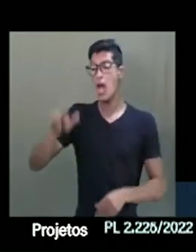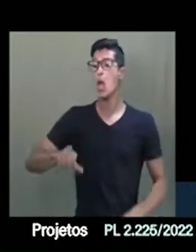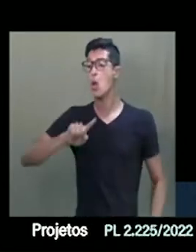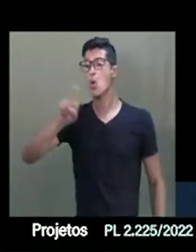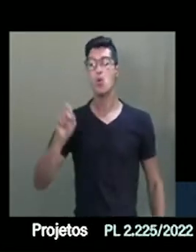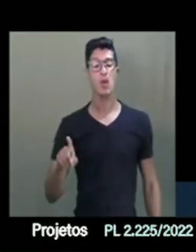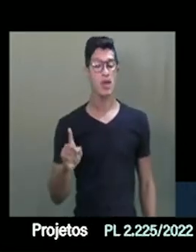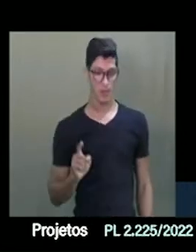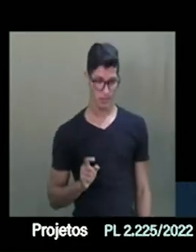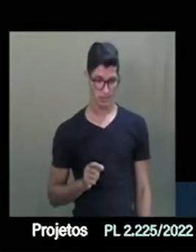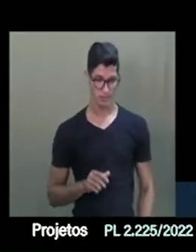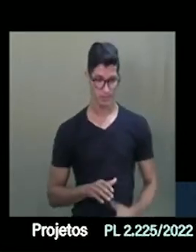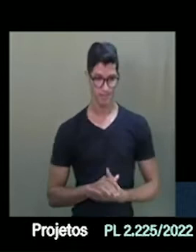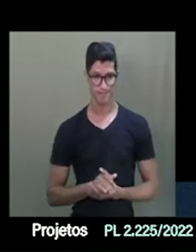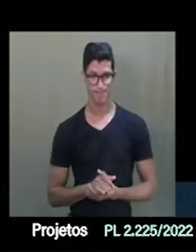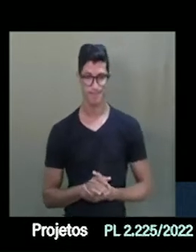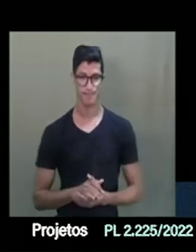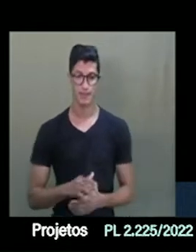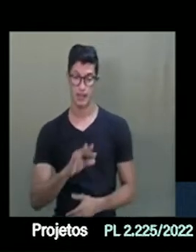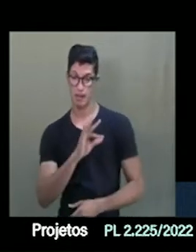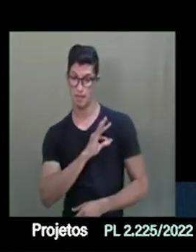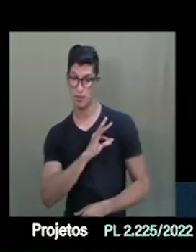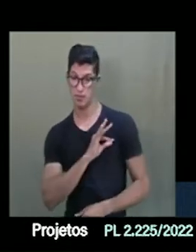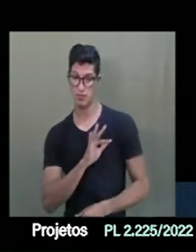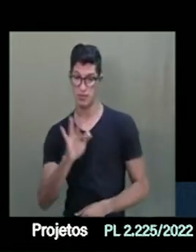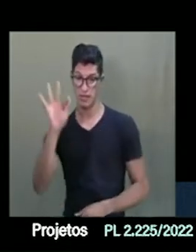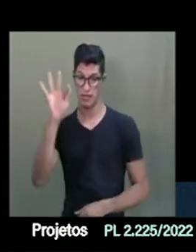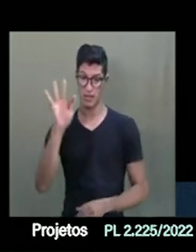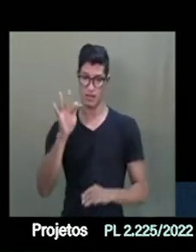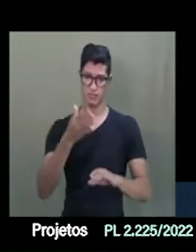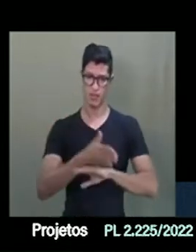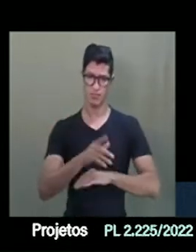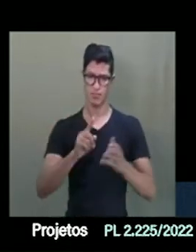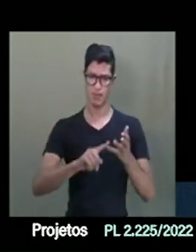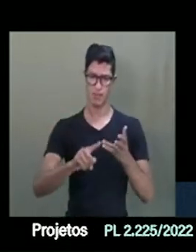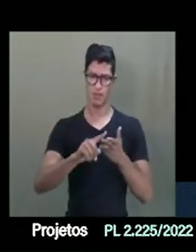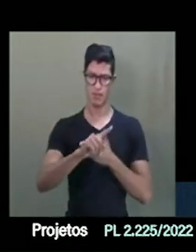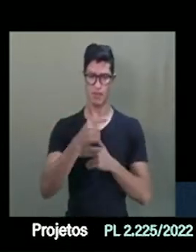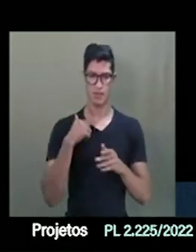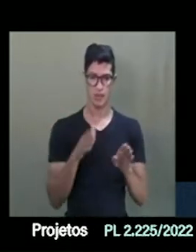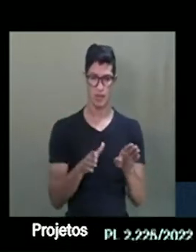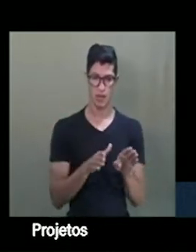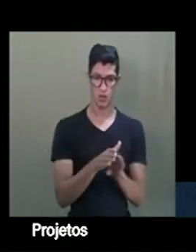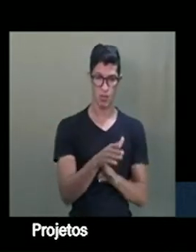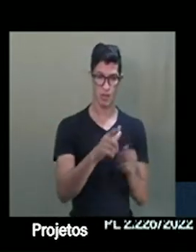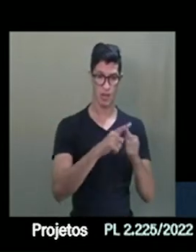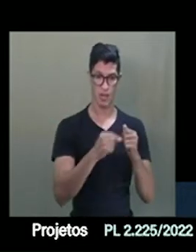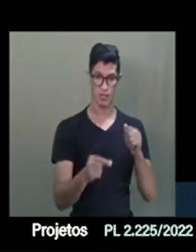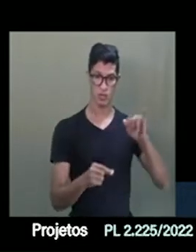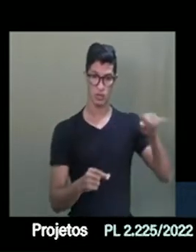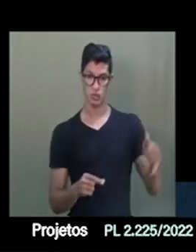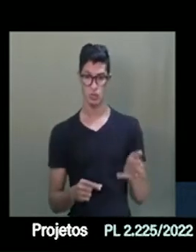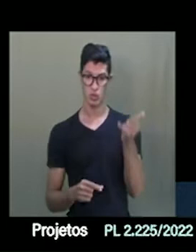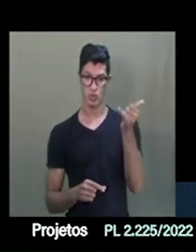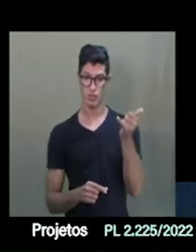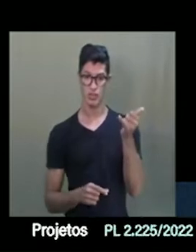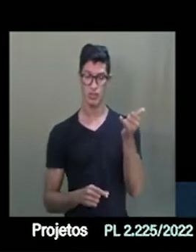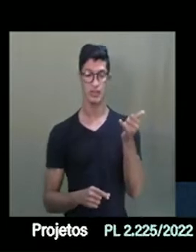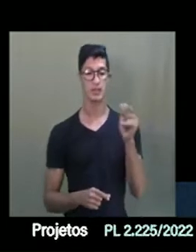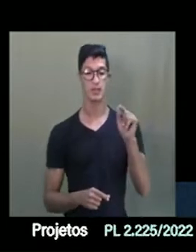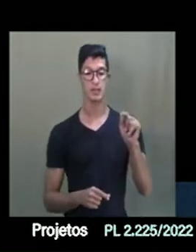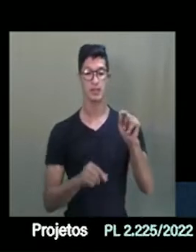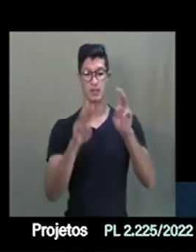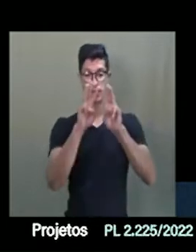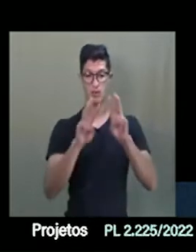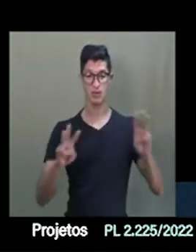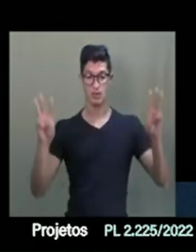é? A Polícia Federal, eu tenho aqui várias reações, eu recomendo os artigos do Jota, que são, é um